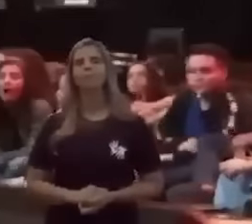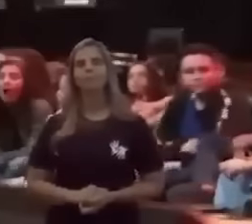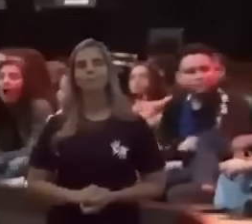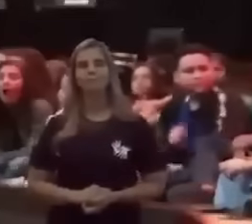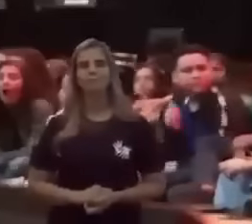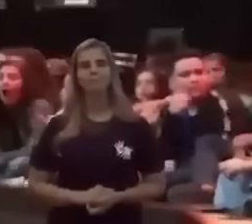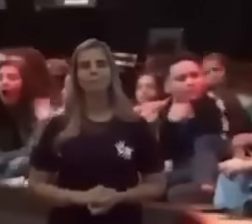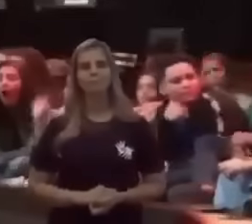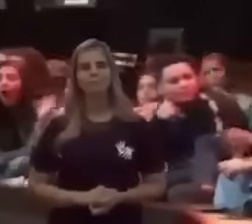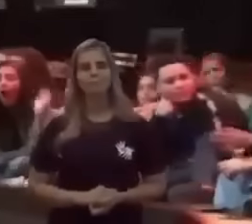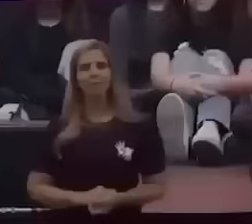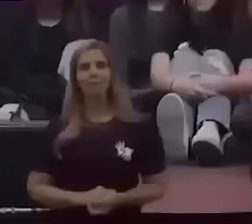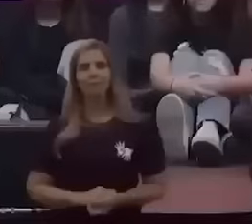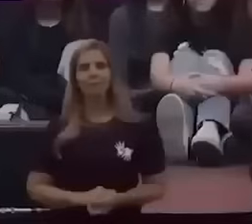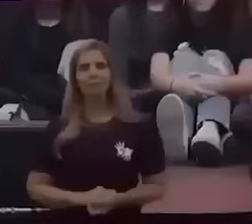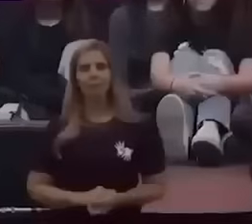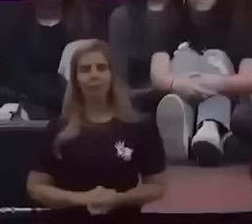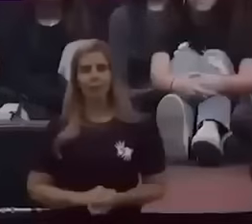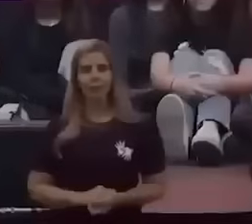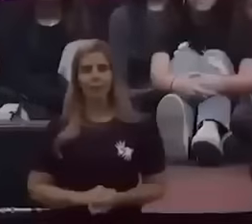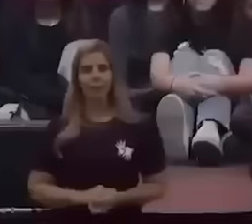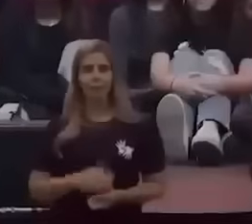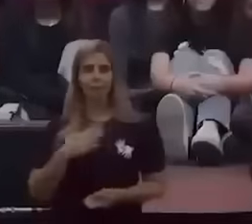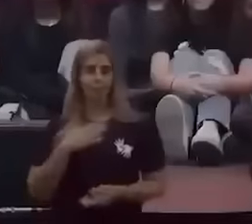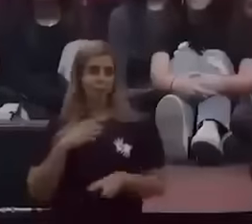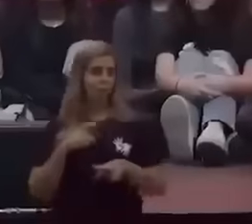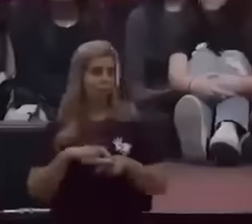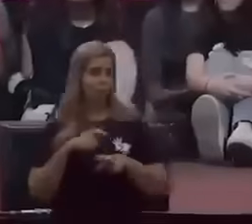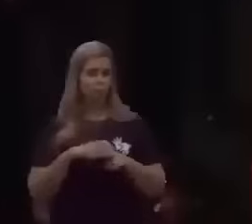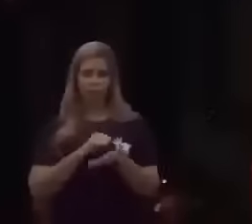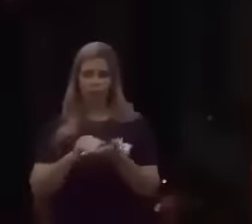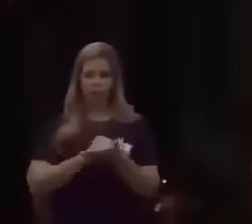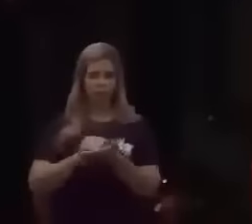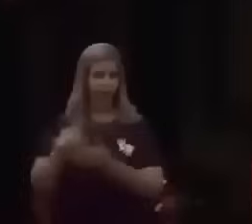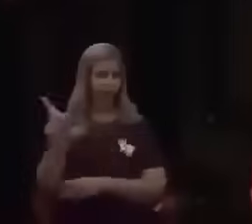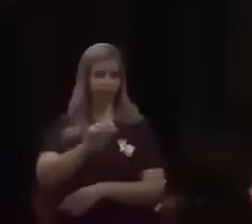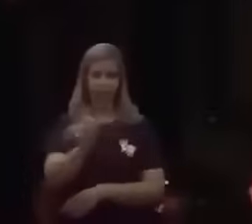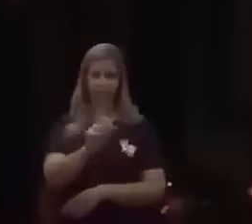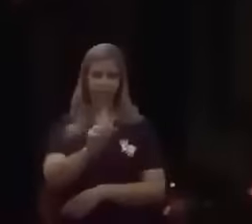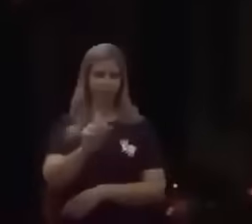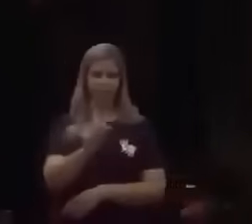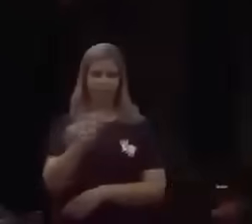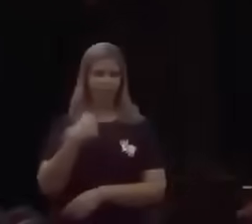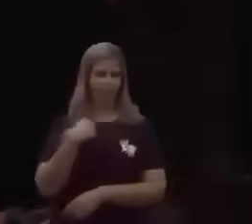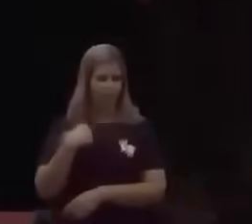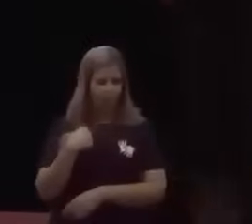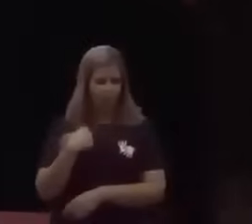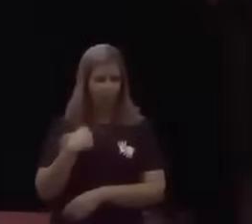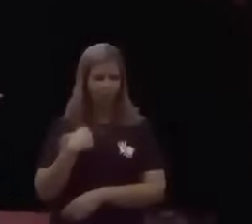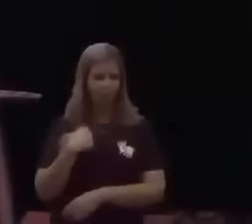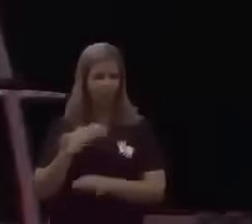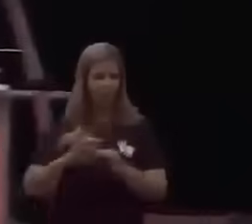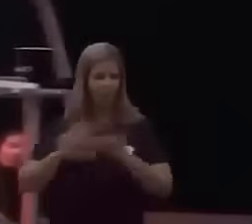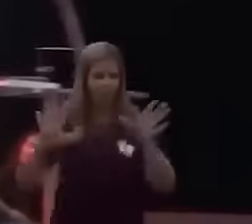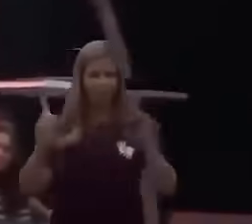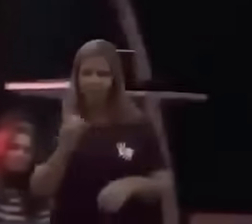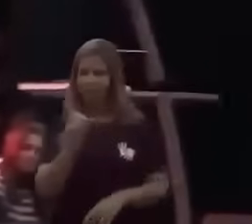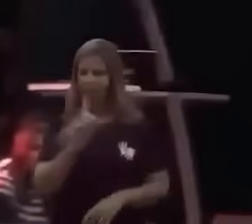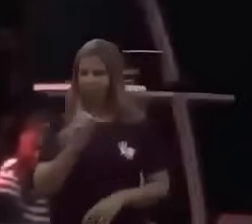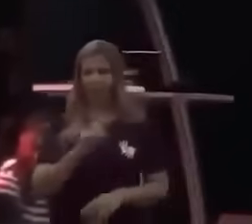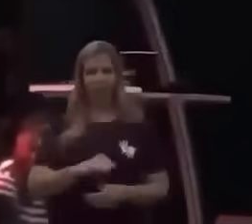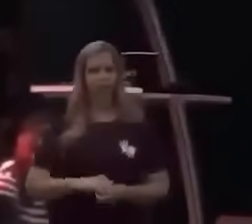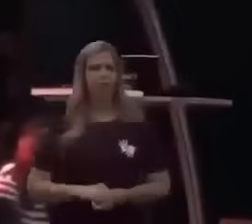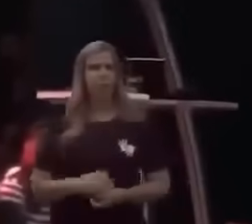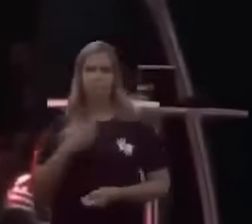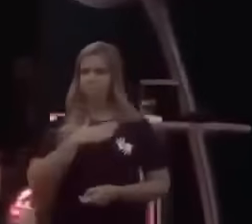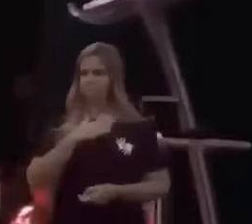ó, devo dizer uma coisa, os meus pés tu não vais lavar, eu não vou permitir que tu te humilhes a esse ponto. Não, não, não,